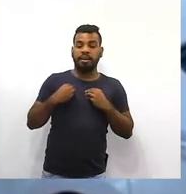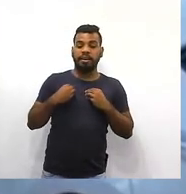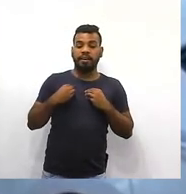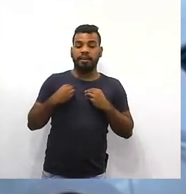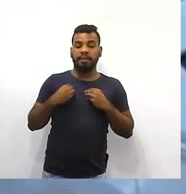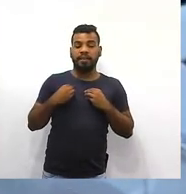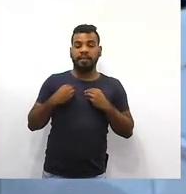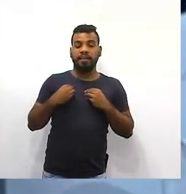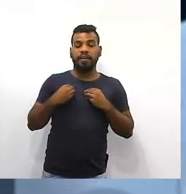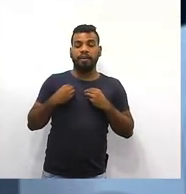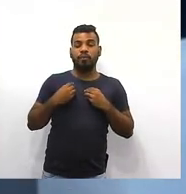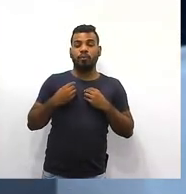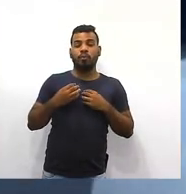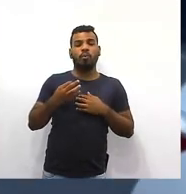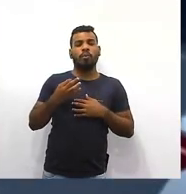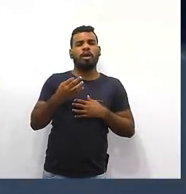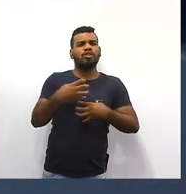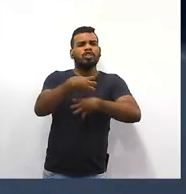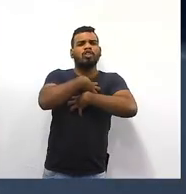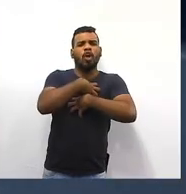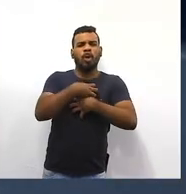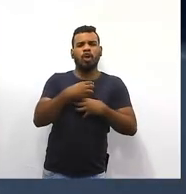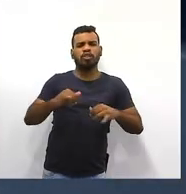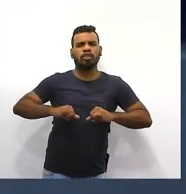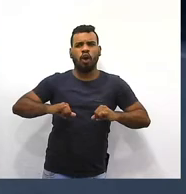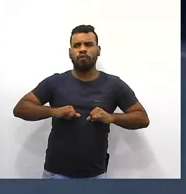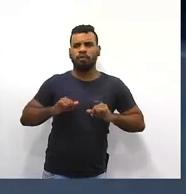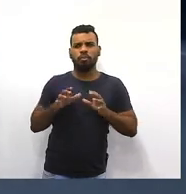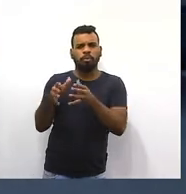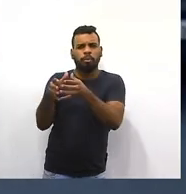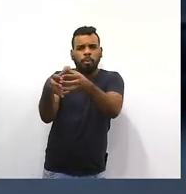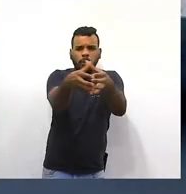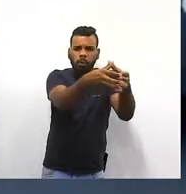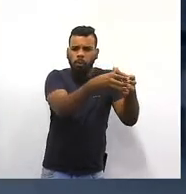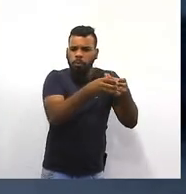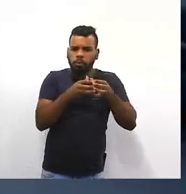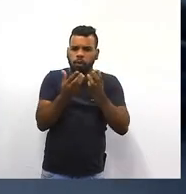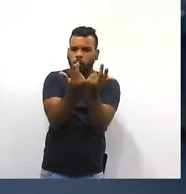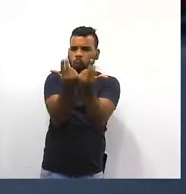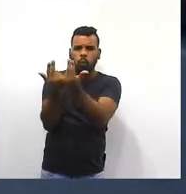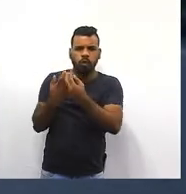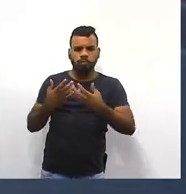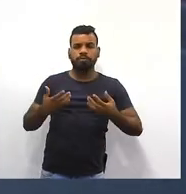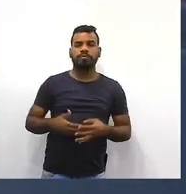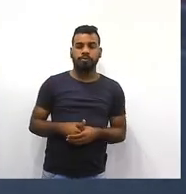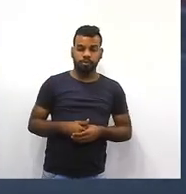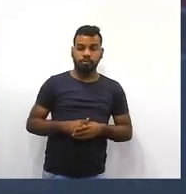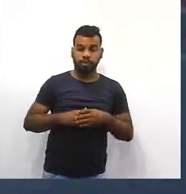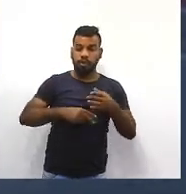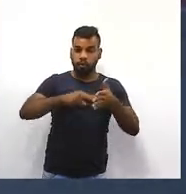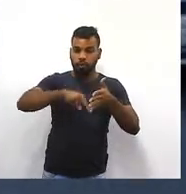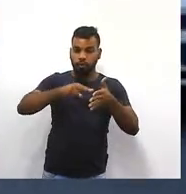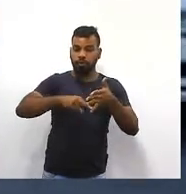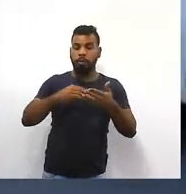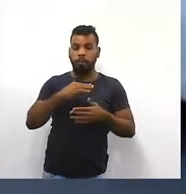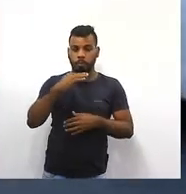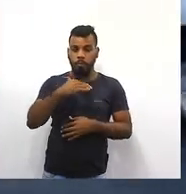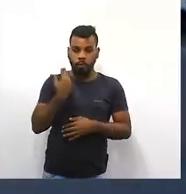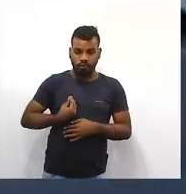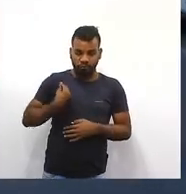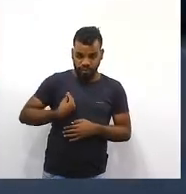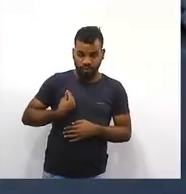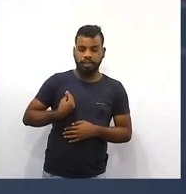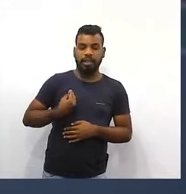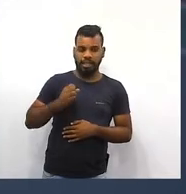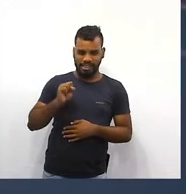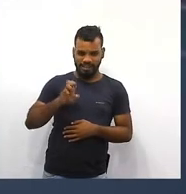uma dor coletiva, né? A gente vai ver isso agora na leitura de Fragmentos de Morte e Vida Severina, e Cabral diz